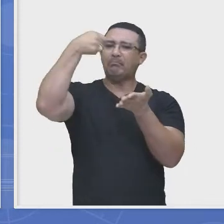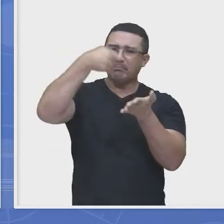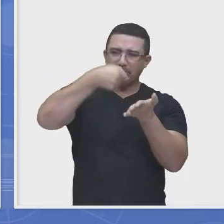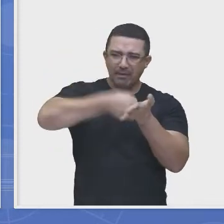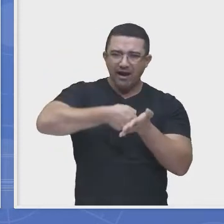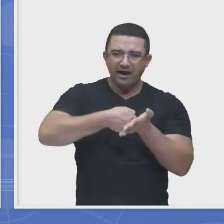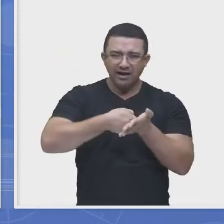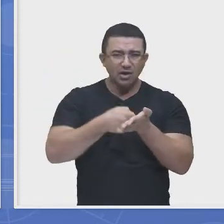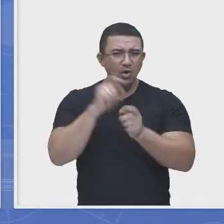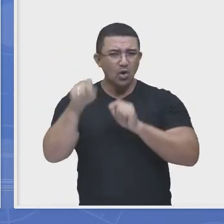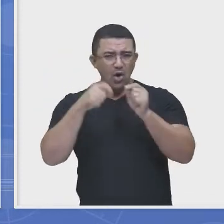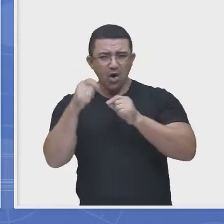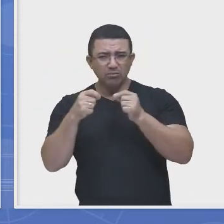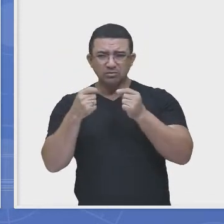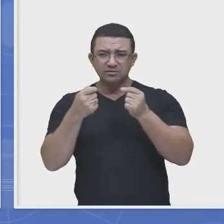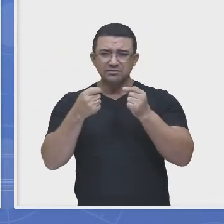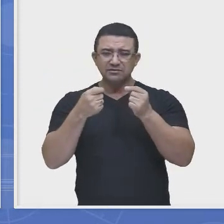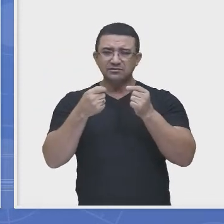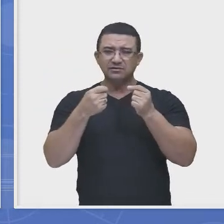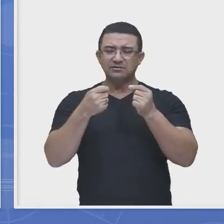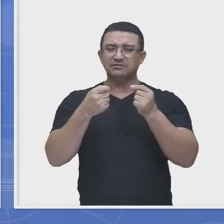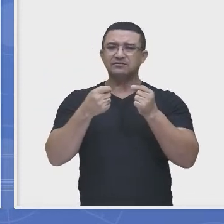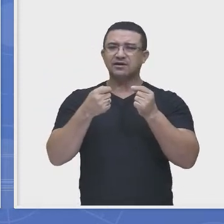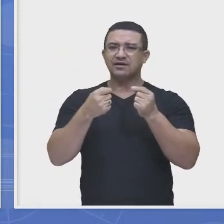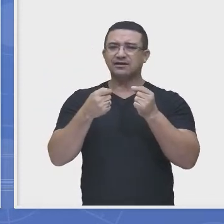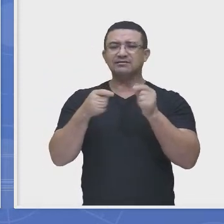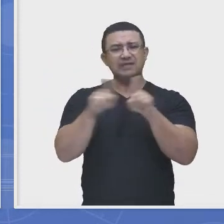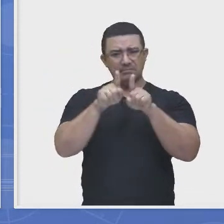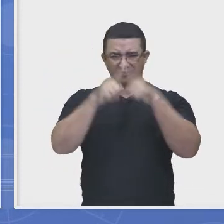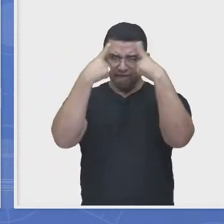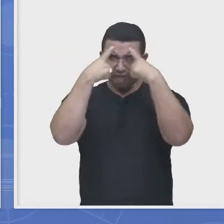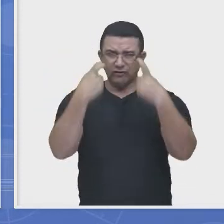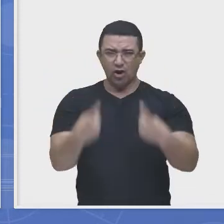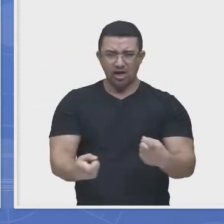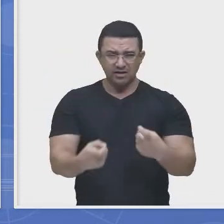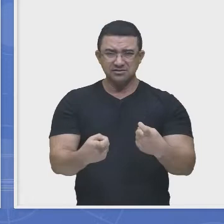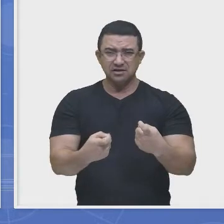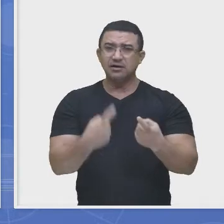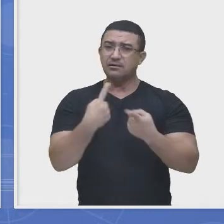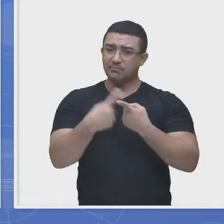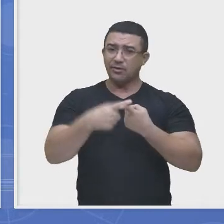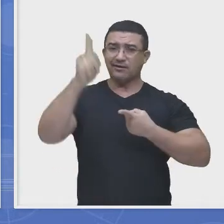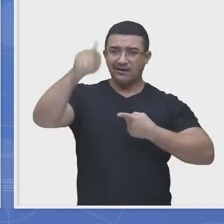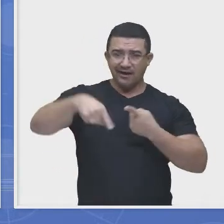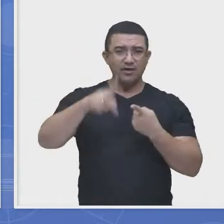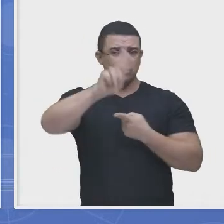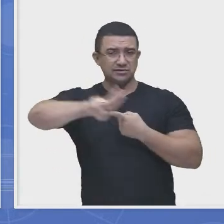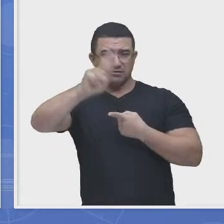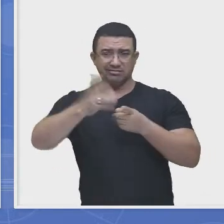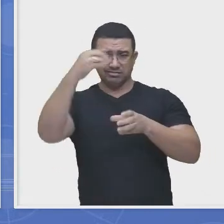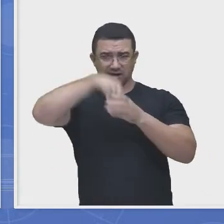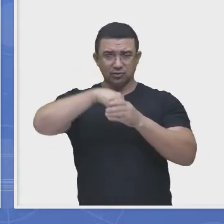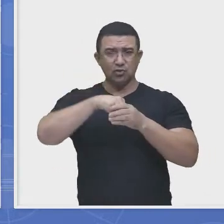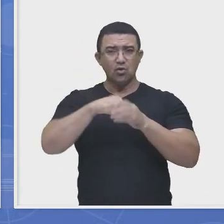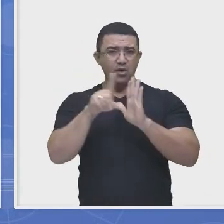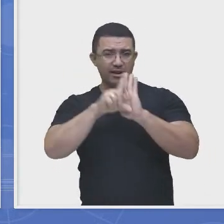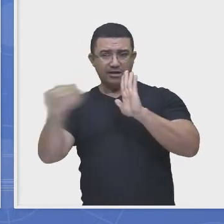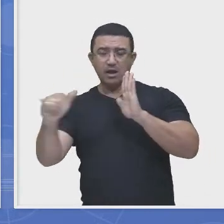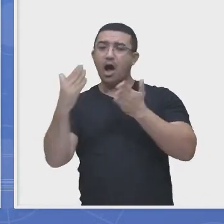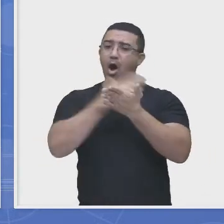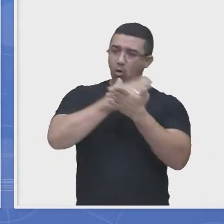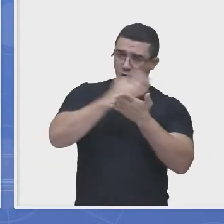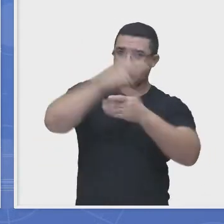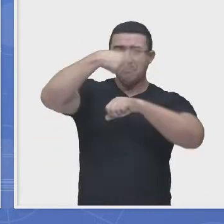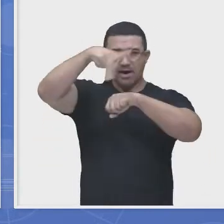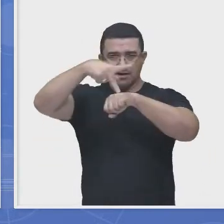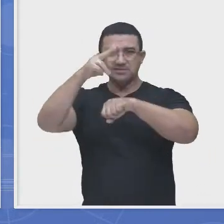legal. Legal por quê? Porque ele é aplicado dentro das leis, né? Então, os países que têm pena de morte,